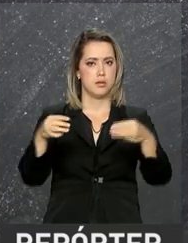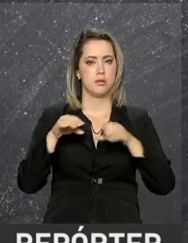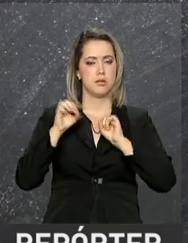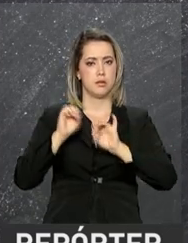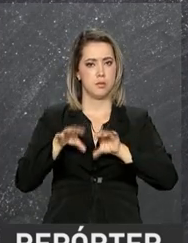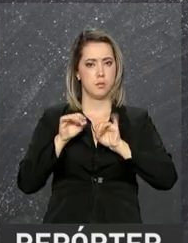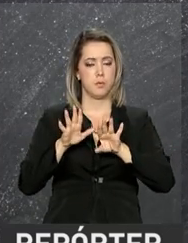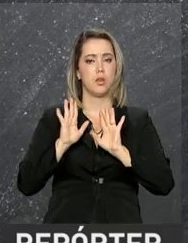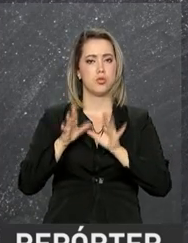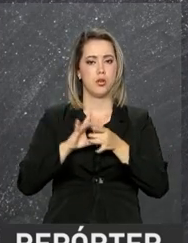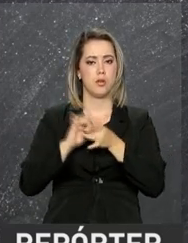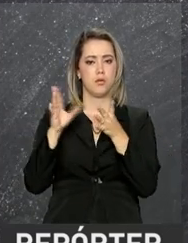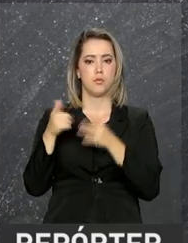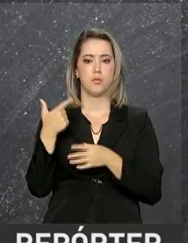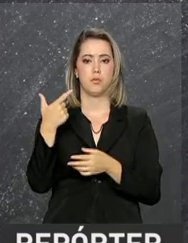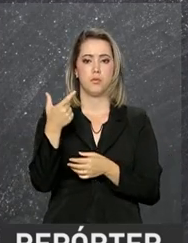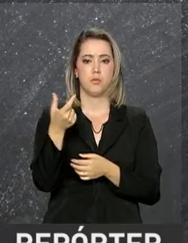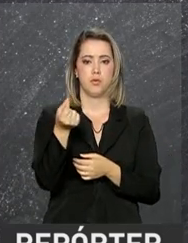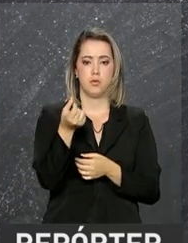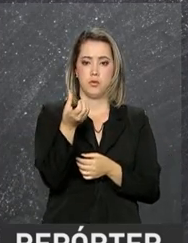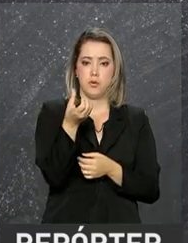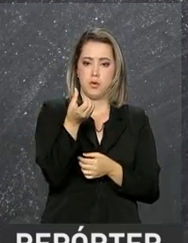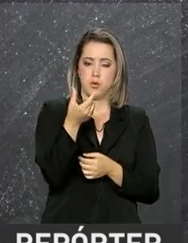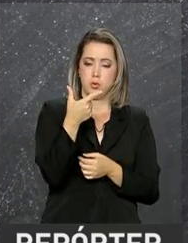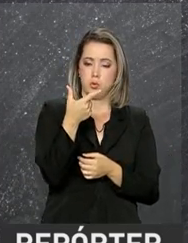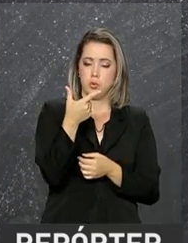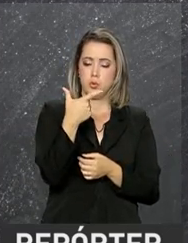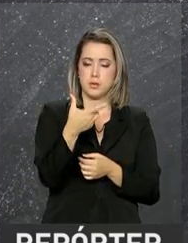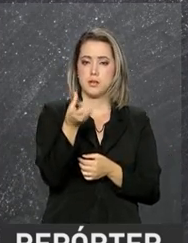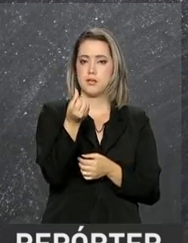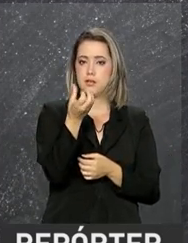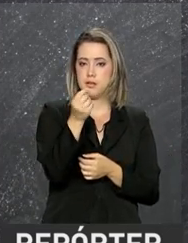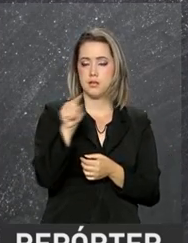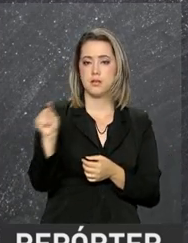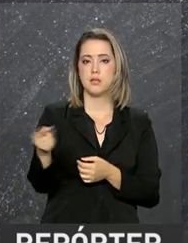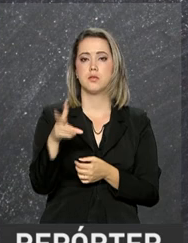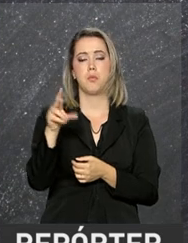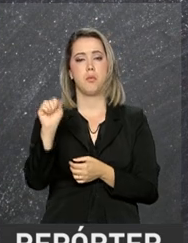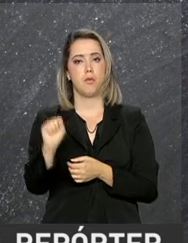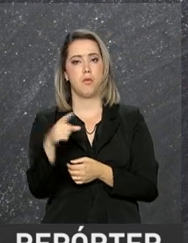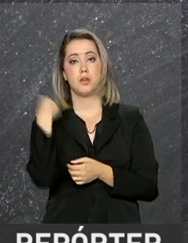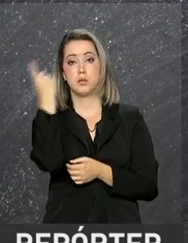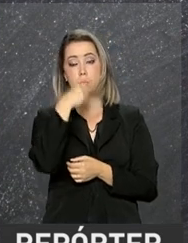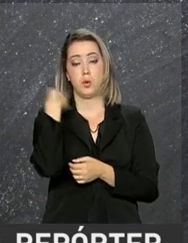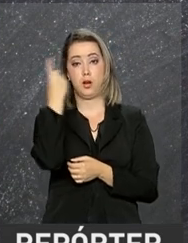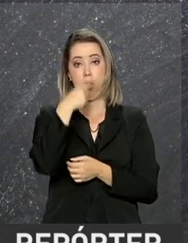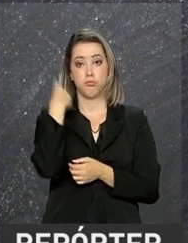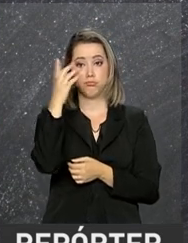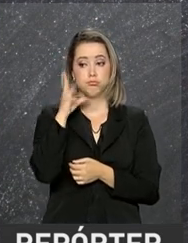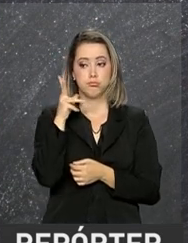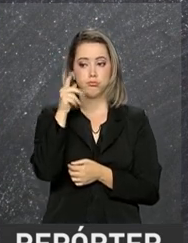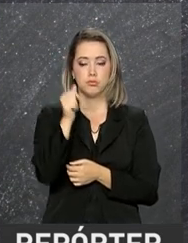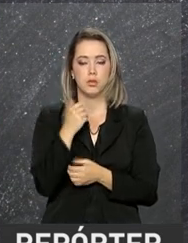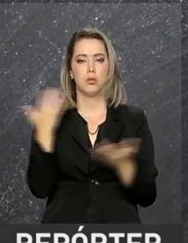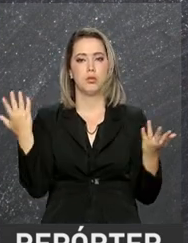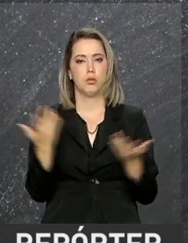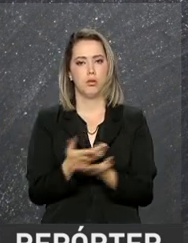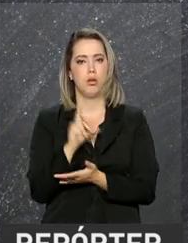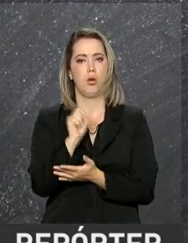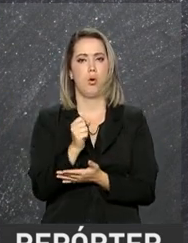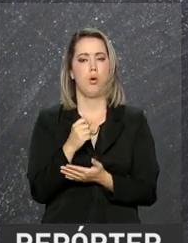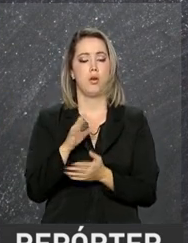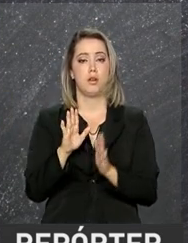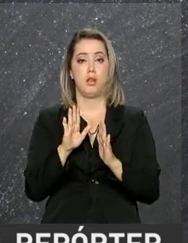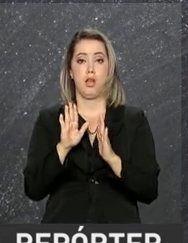autorizado outras 266.000 vagas para o ensino integral as escolas que Passarem a oferecer o tempo